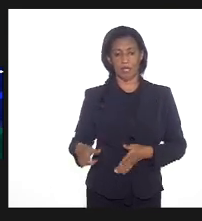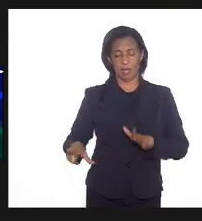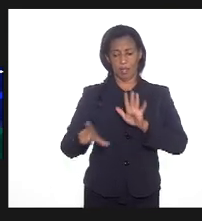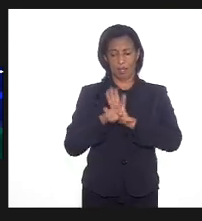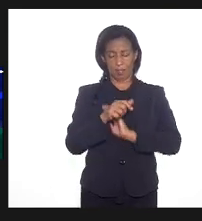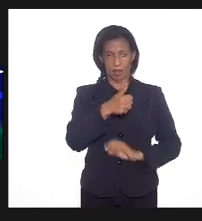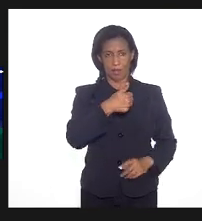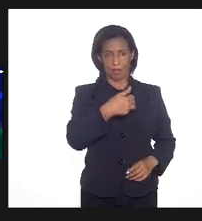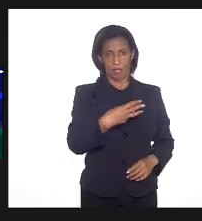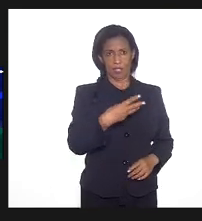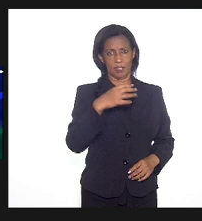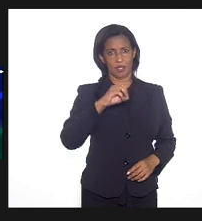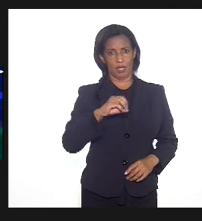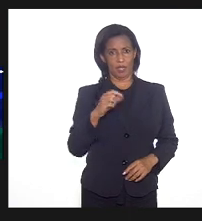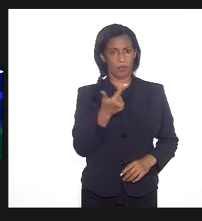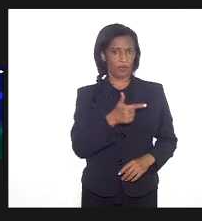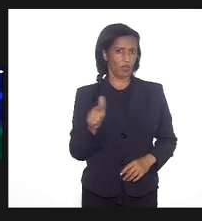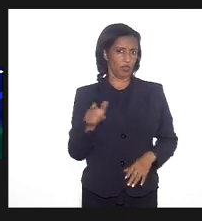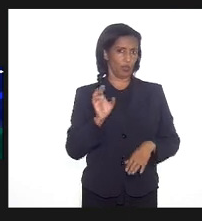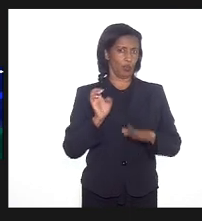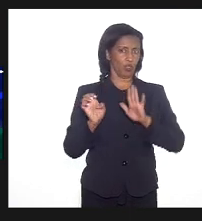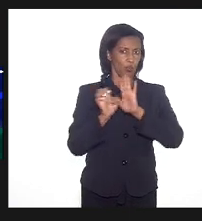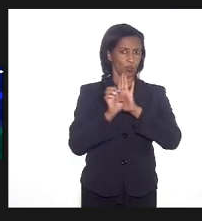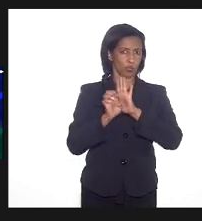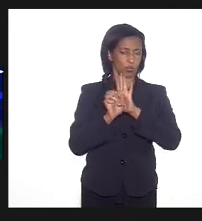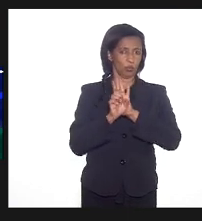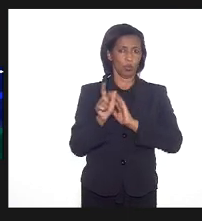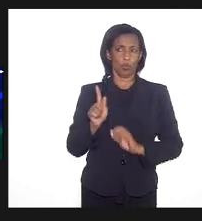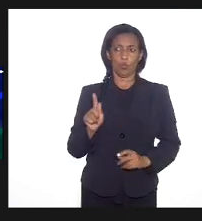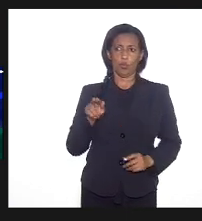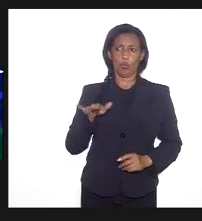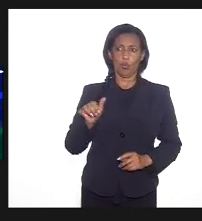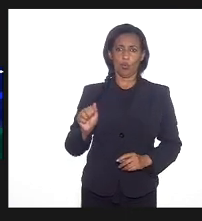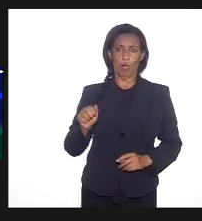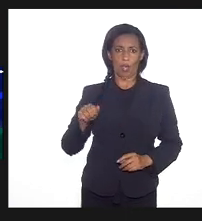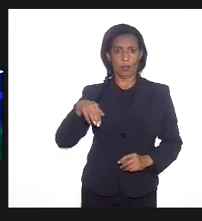13022, que é o Estatuto Geral das Guardas Municipais,